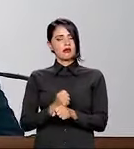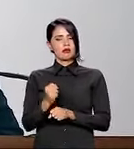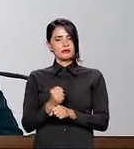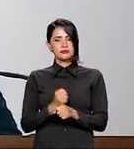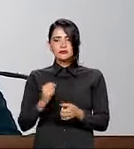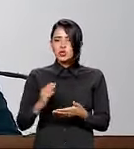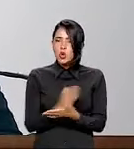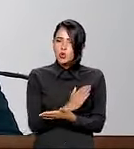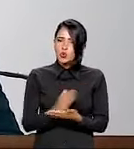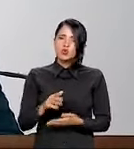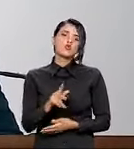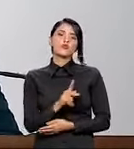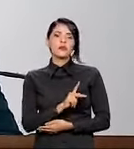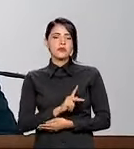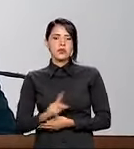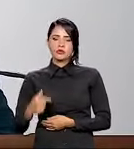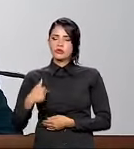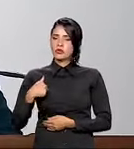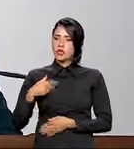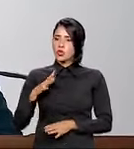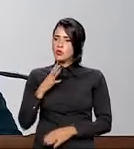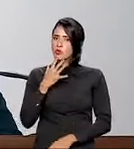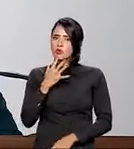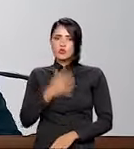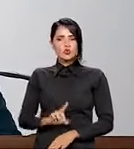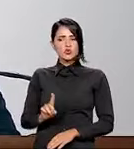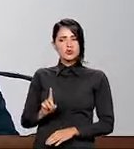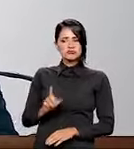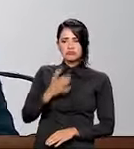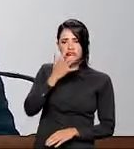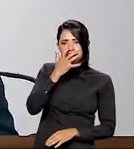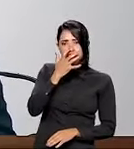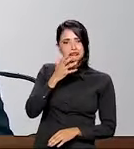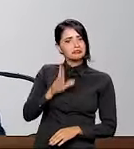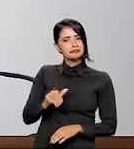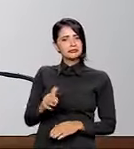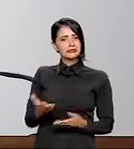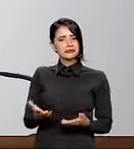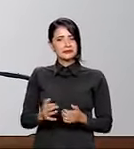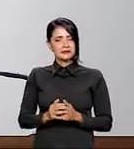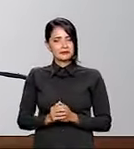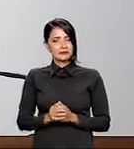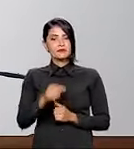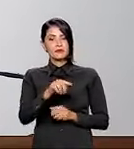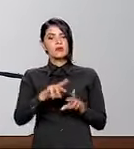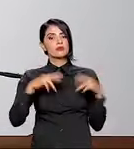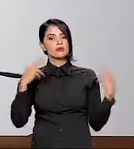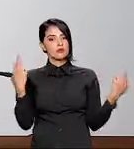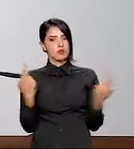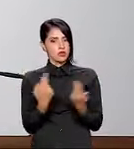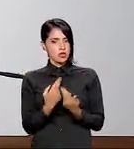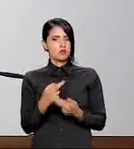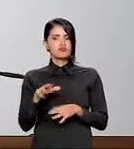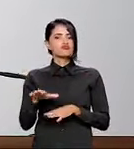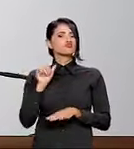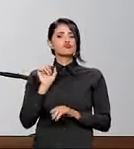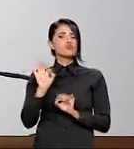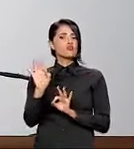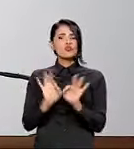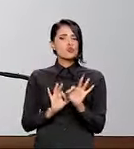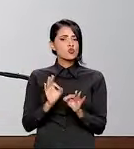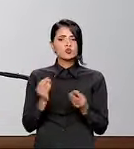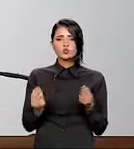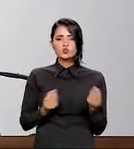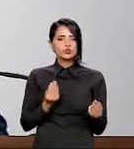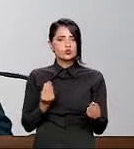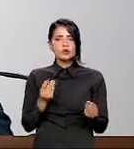Alguns presidentes eu nem conhecia bem. E essa reunião foi convocada